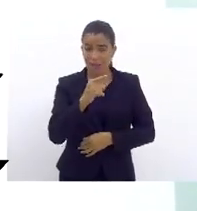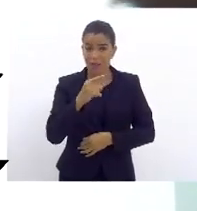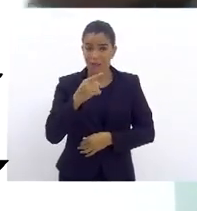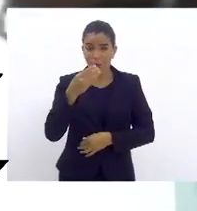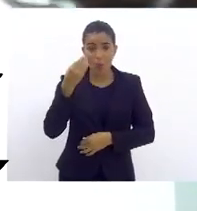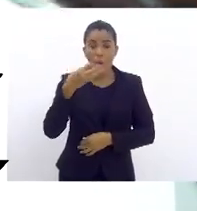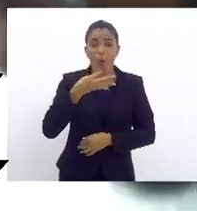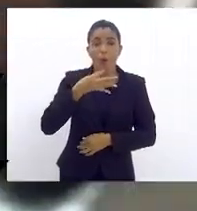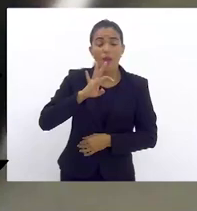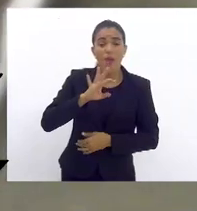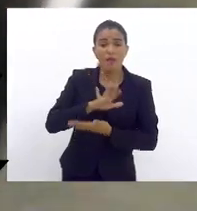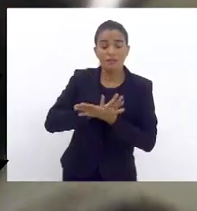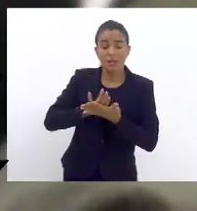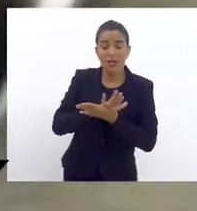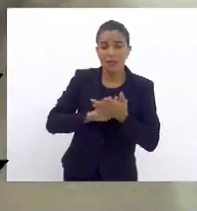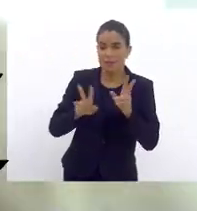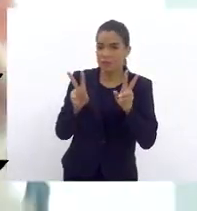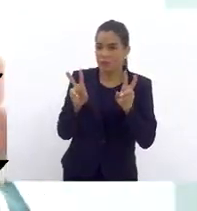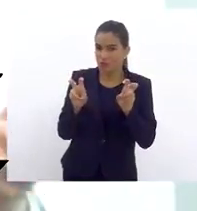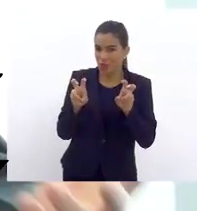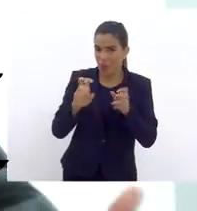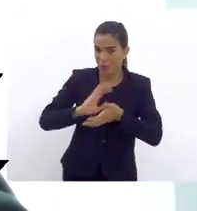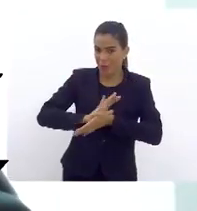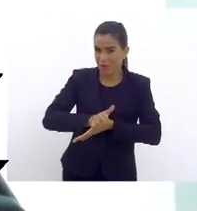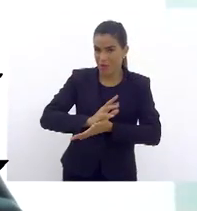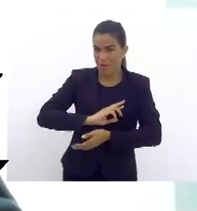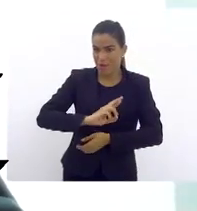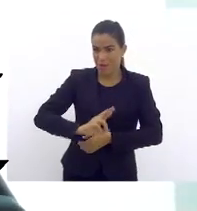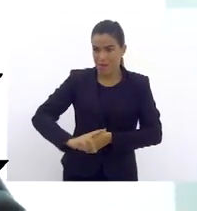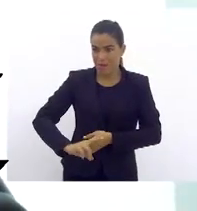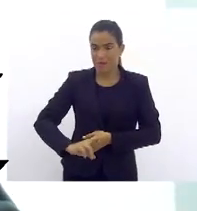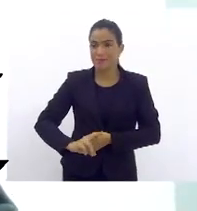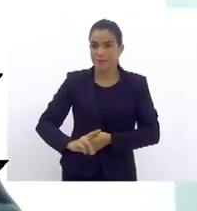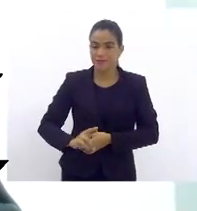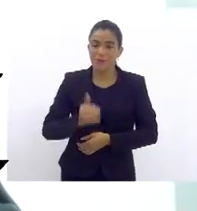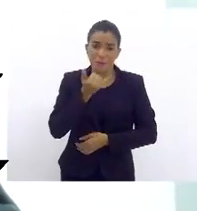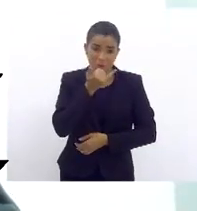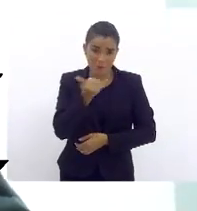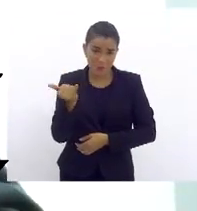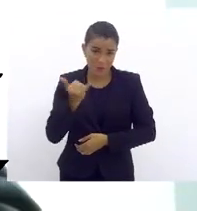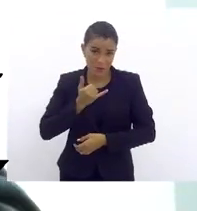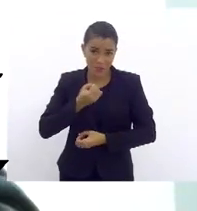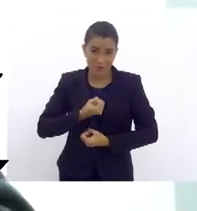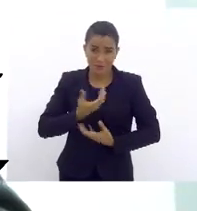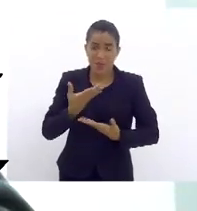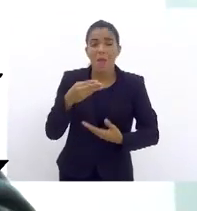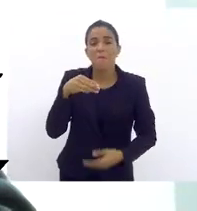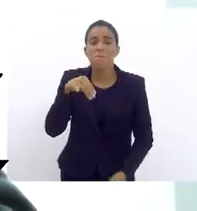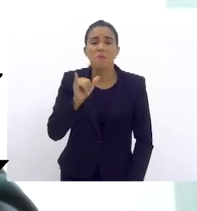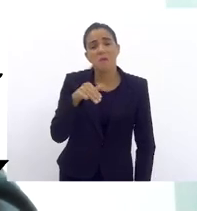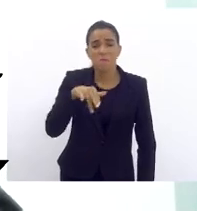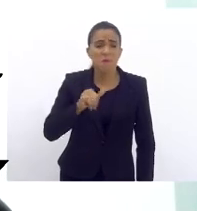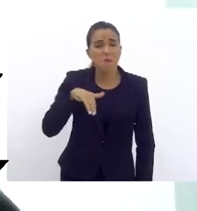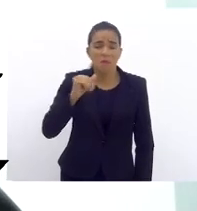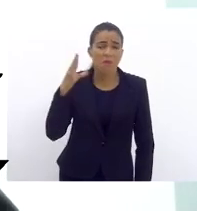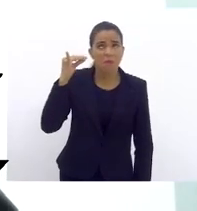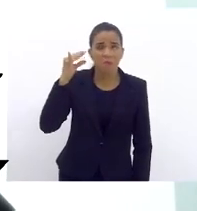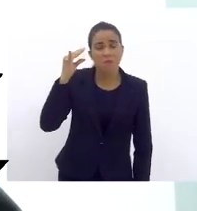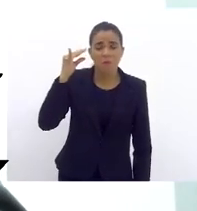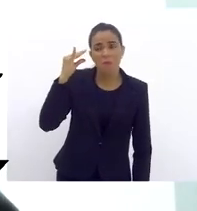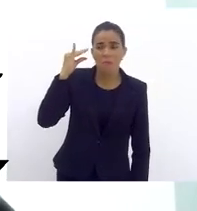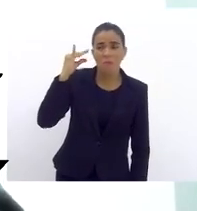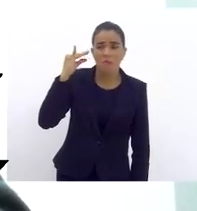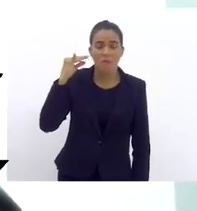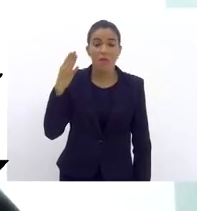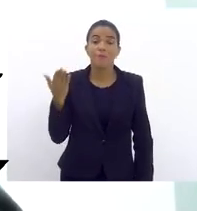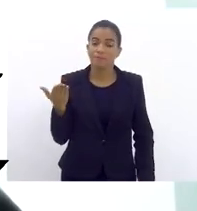feito ao tema ou então como hoje a gente muito ouve dizer me perdoem aqui a expressão quando é mimimi então o tema